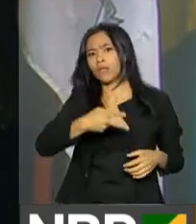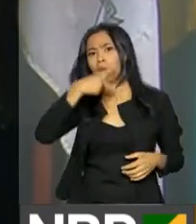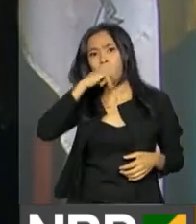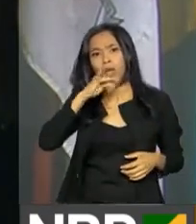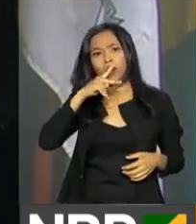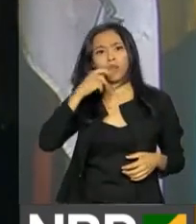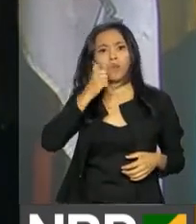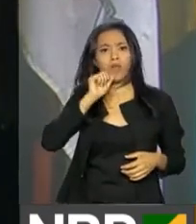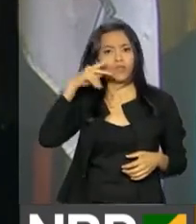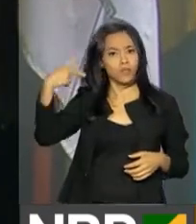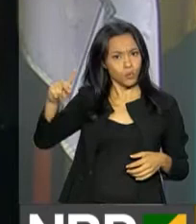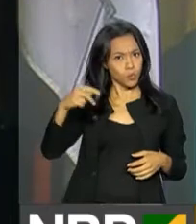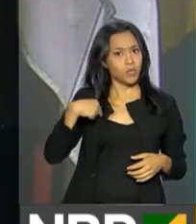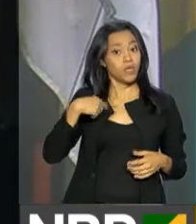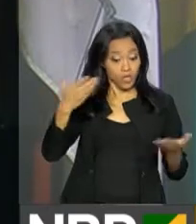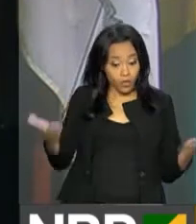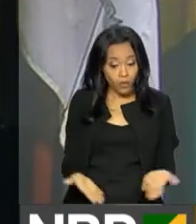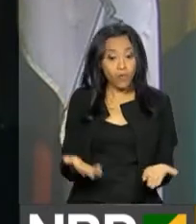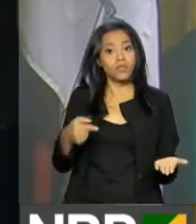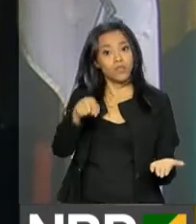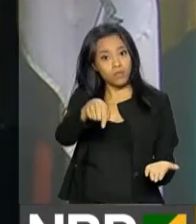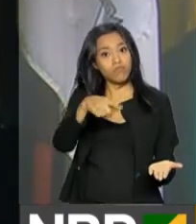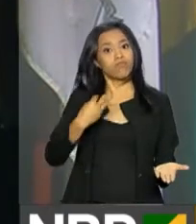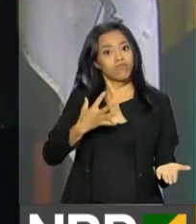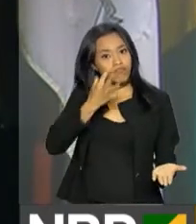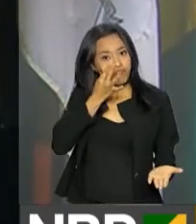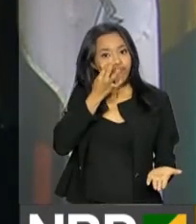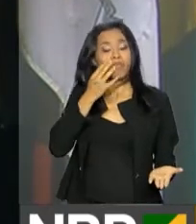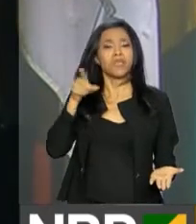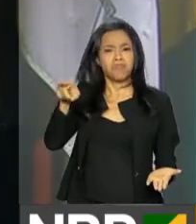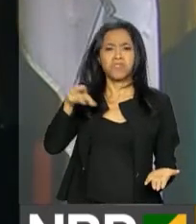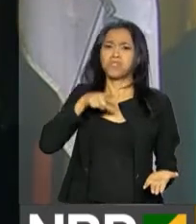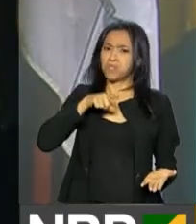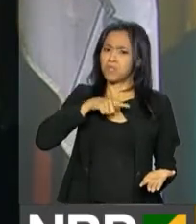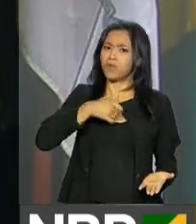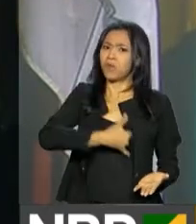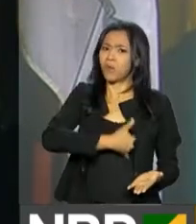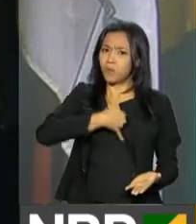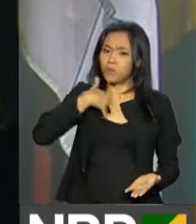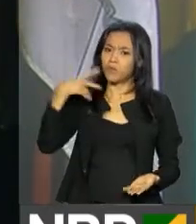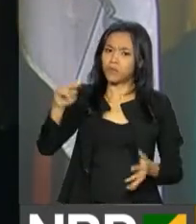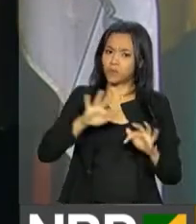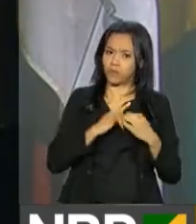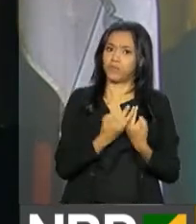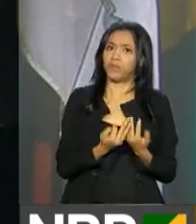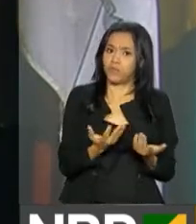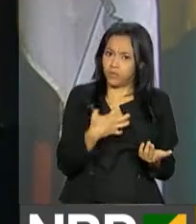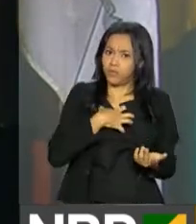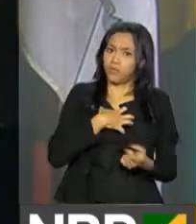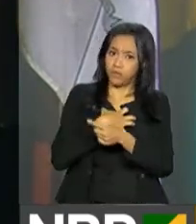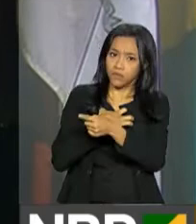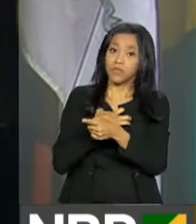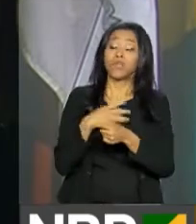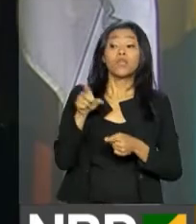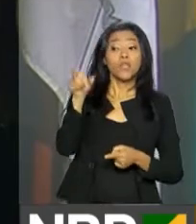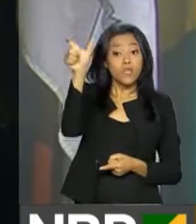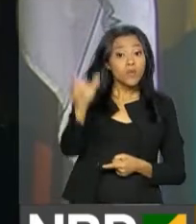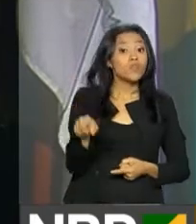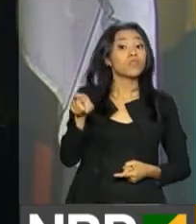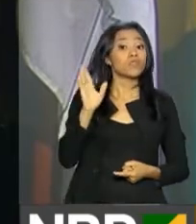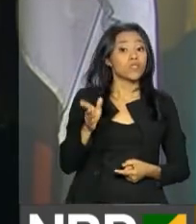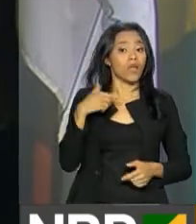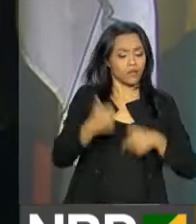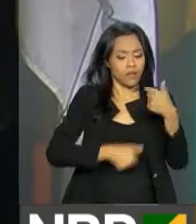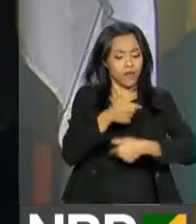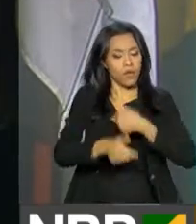e você orgulho da sua família tem absoluta convicção mas tenho convicção também de que pelo que você já fez pelo país